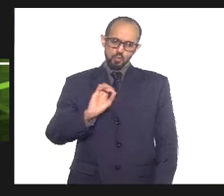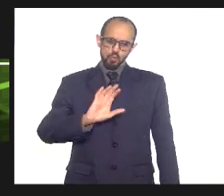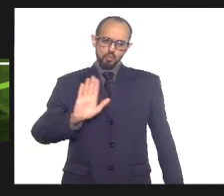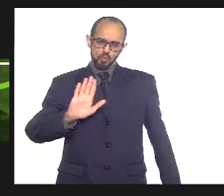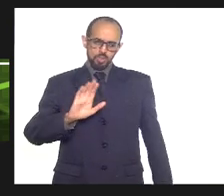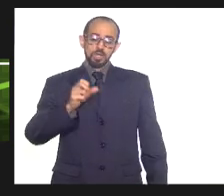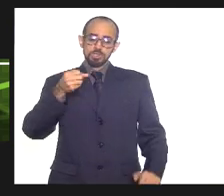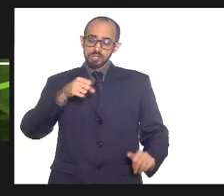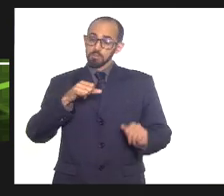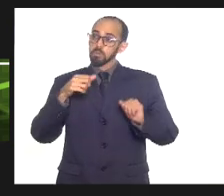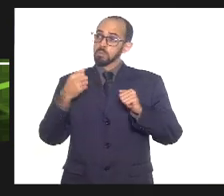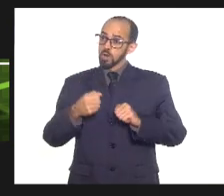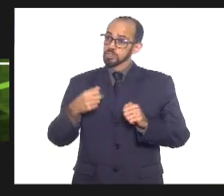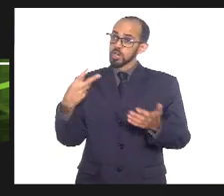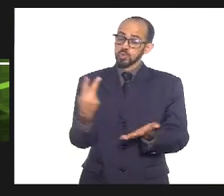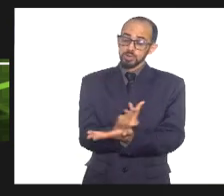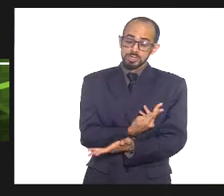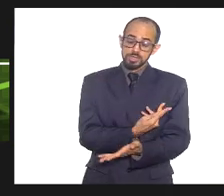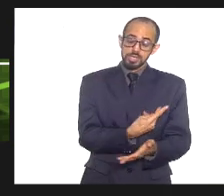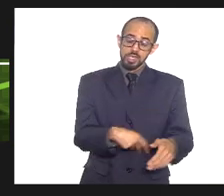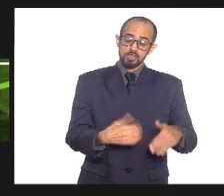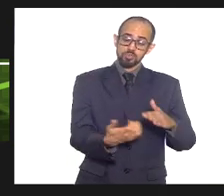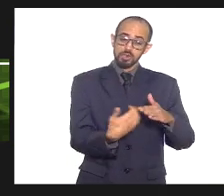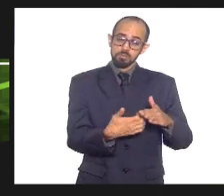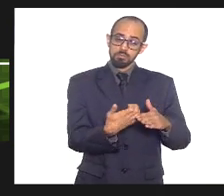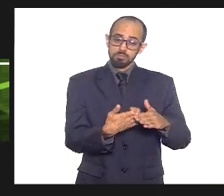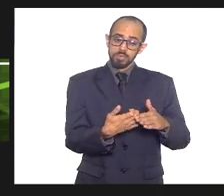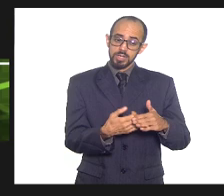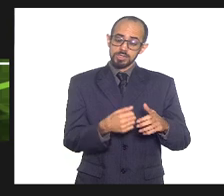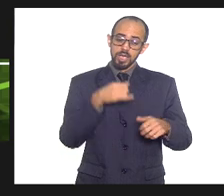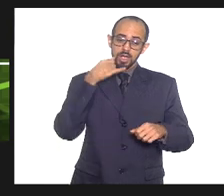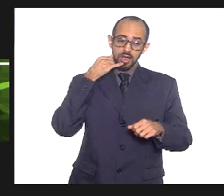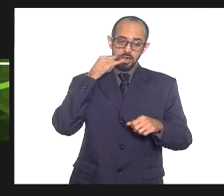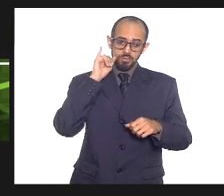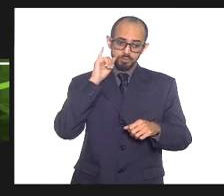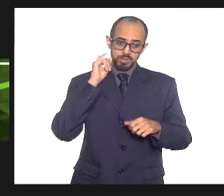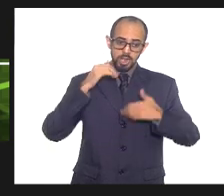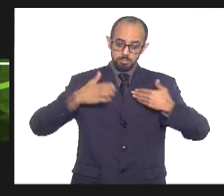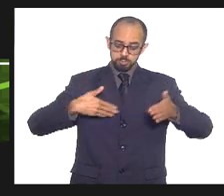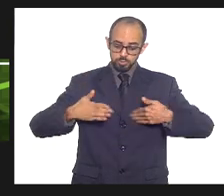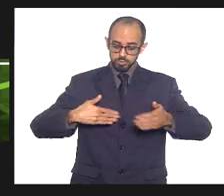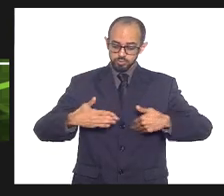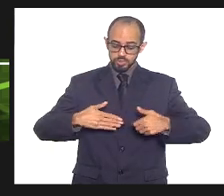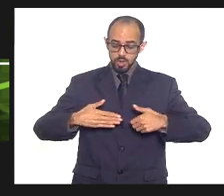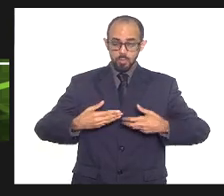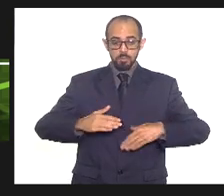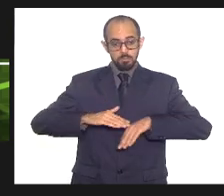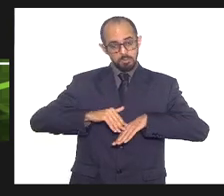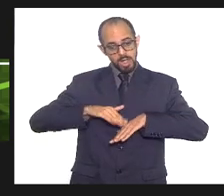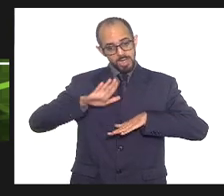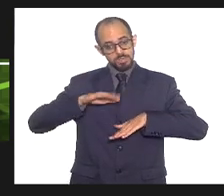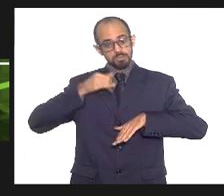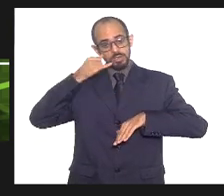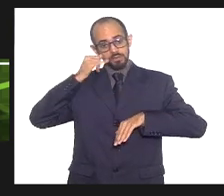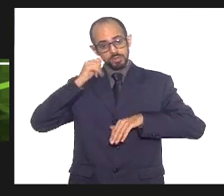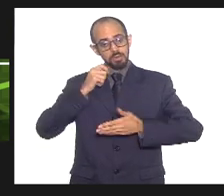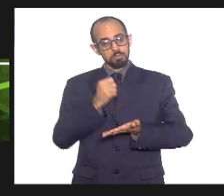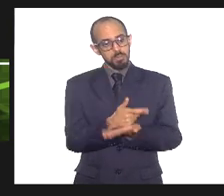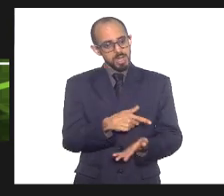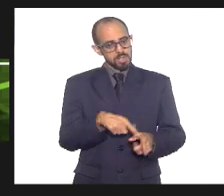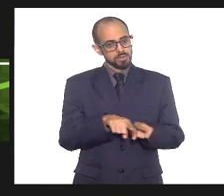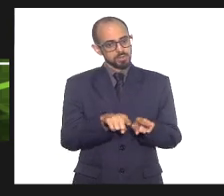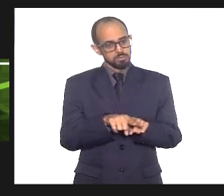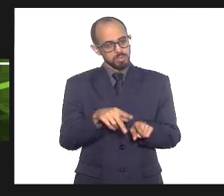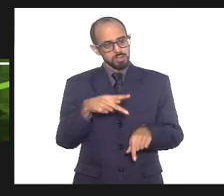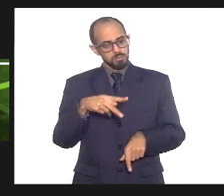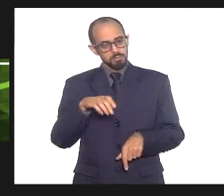segurar a sua produção para não atingir a cota de pagamento da PE. Por favor, doutor